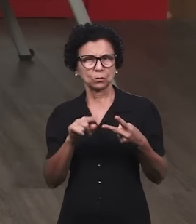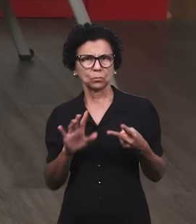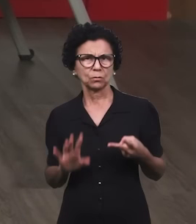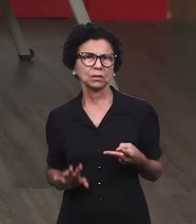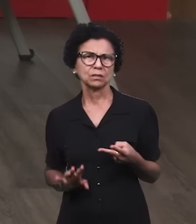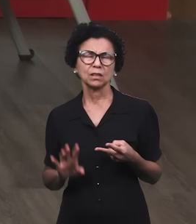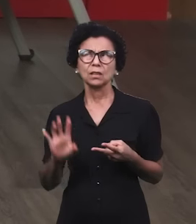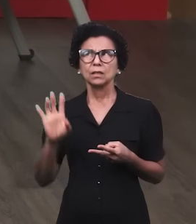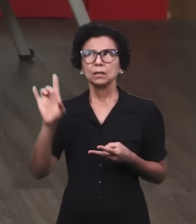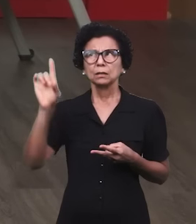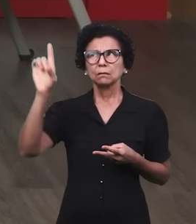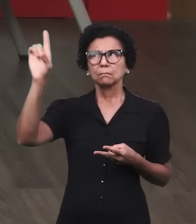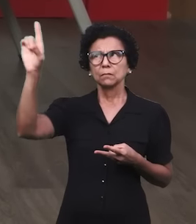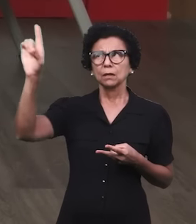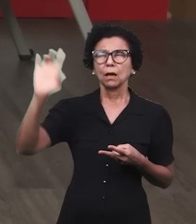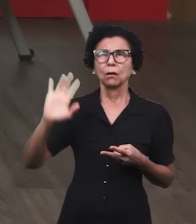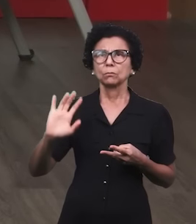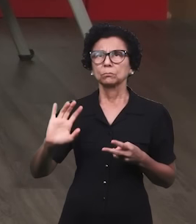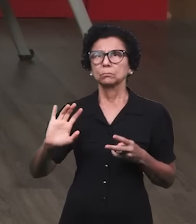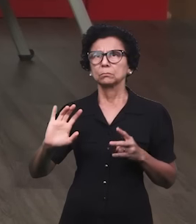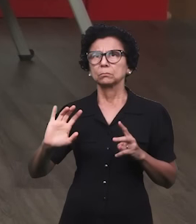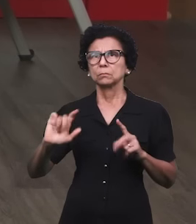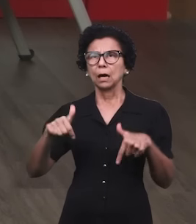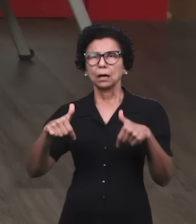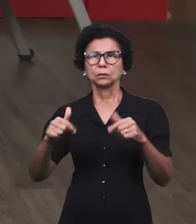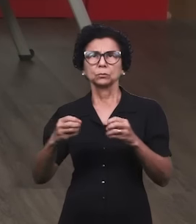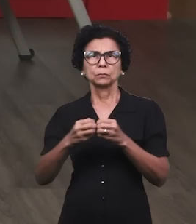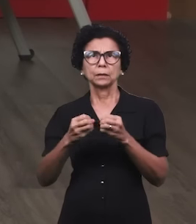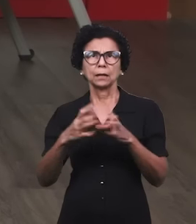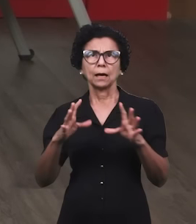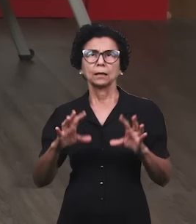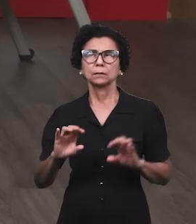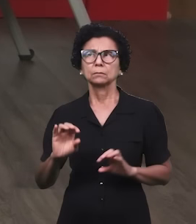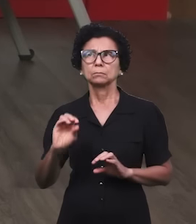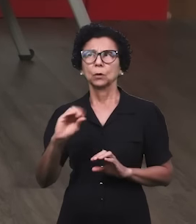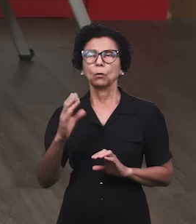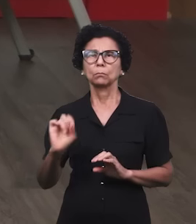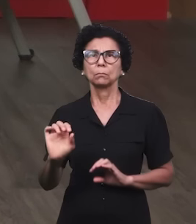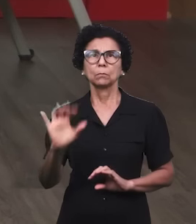opera o milagre ou um sinal